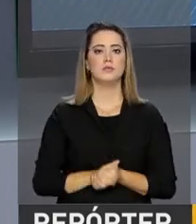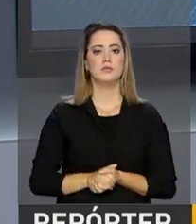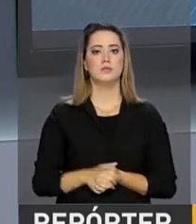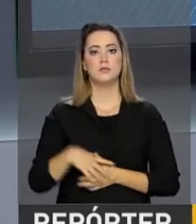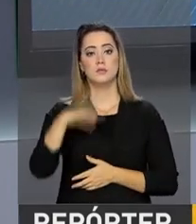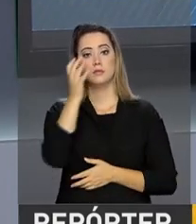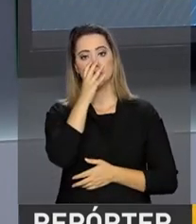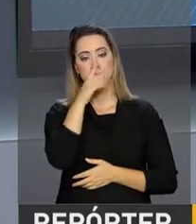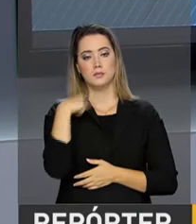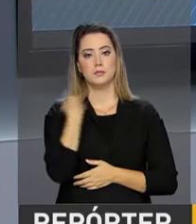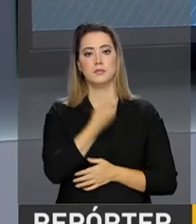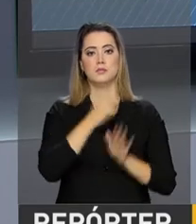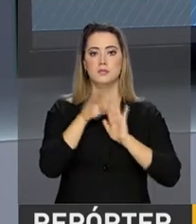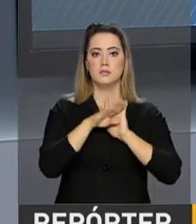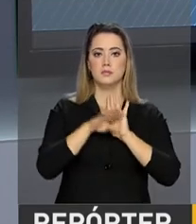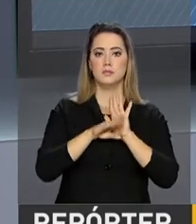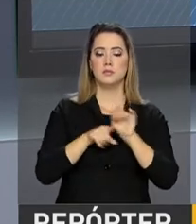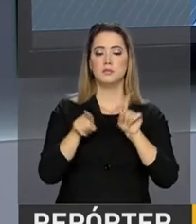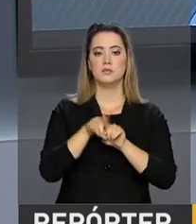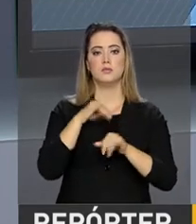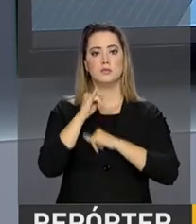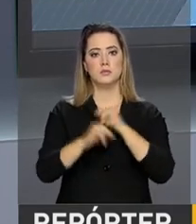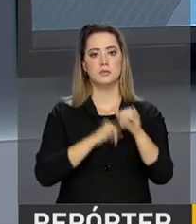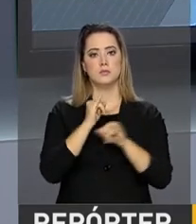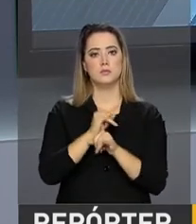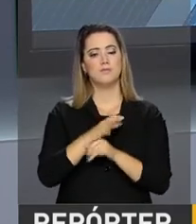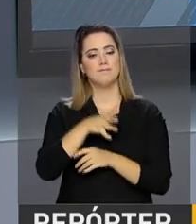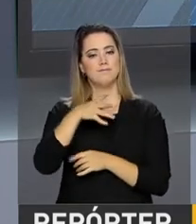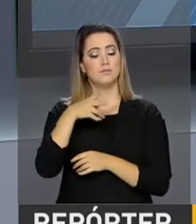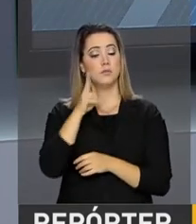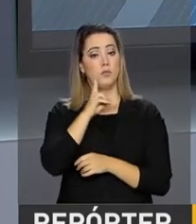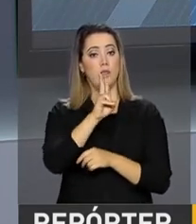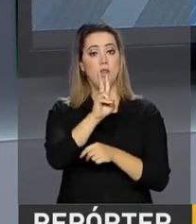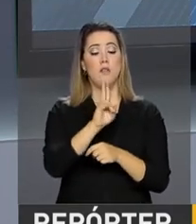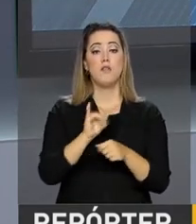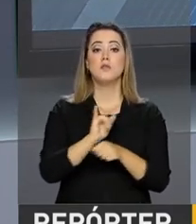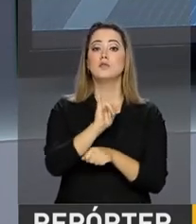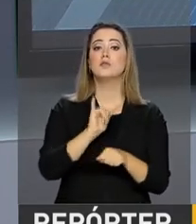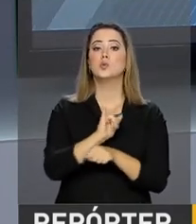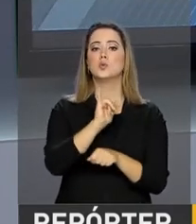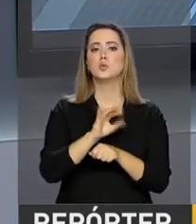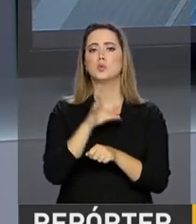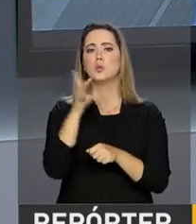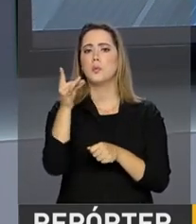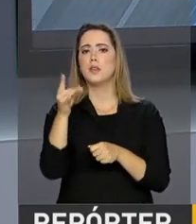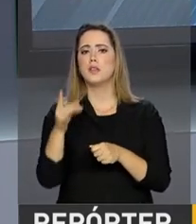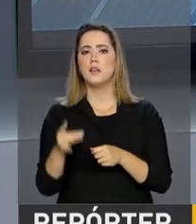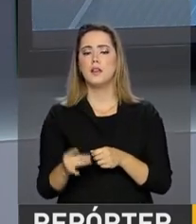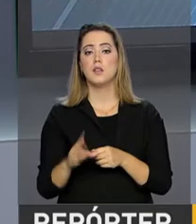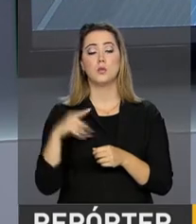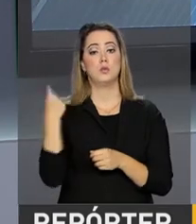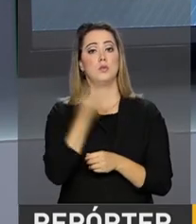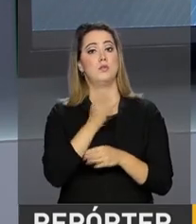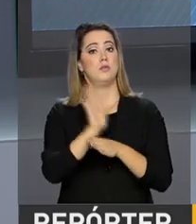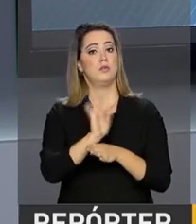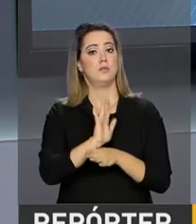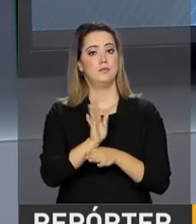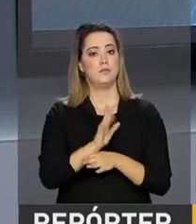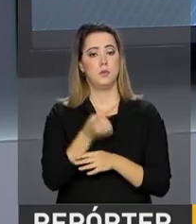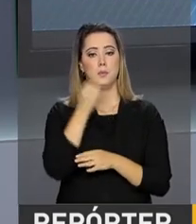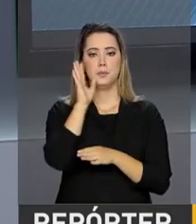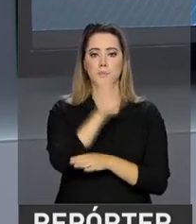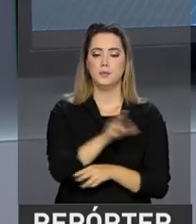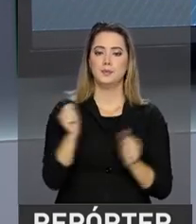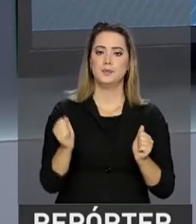nbr acompanhe nossa programação também na internet não se esqueça que as nossas reportagens estão no youtube uma boa tarde